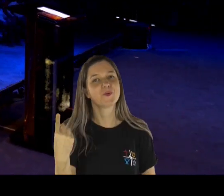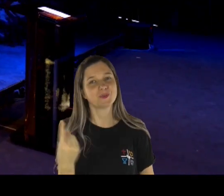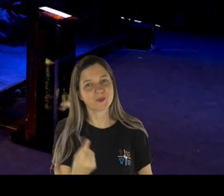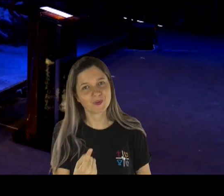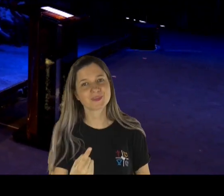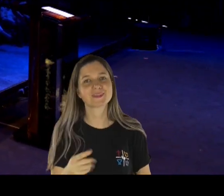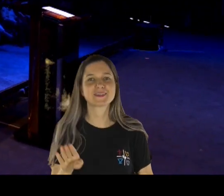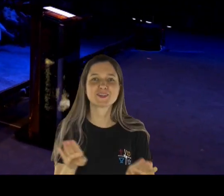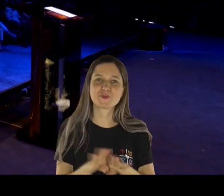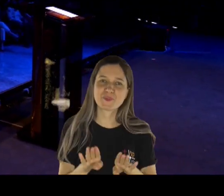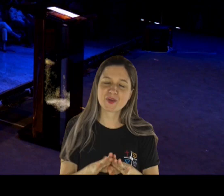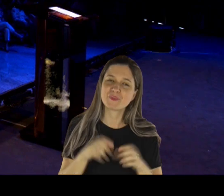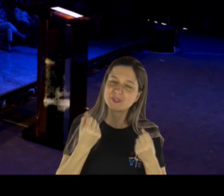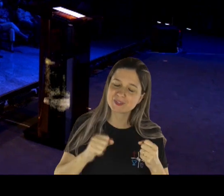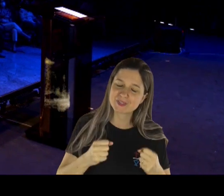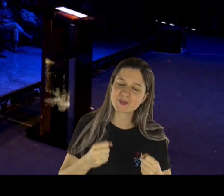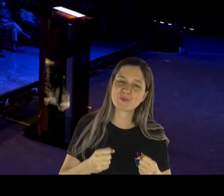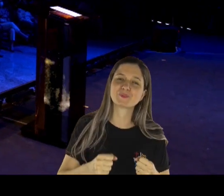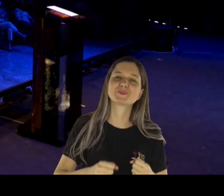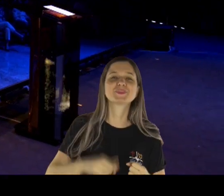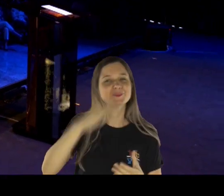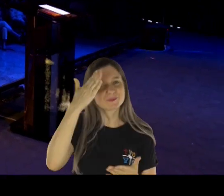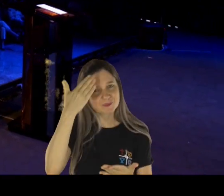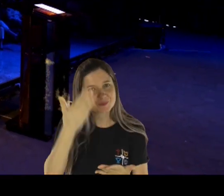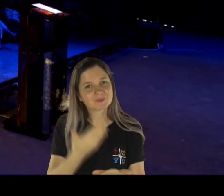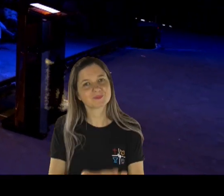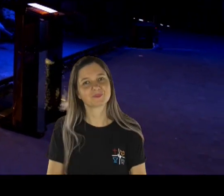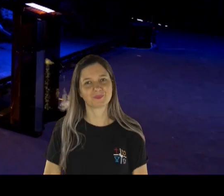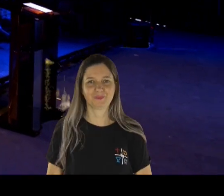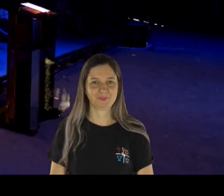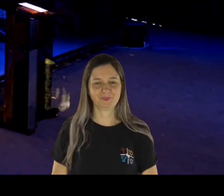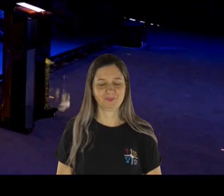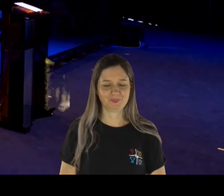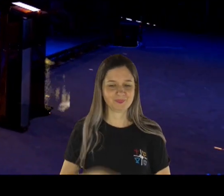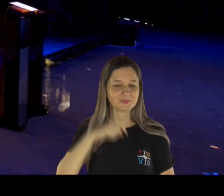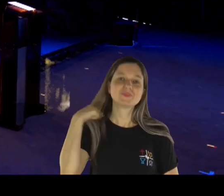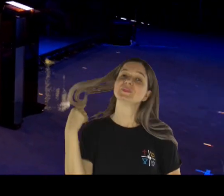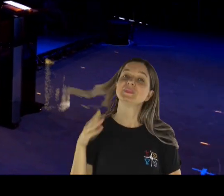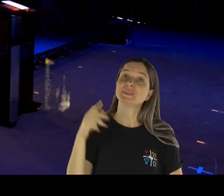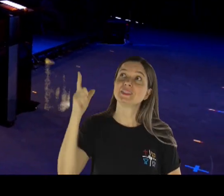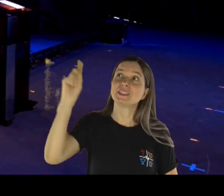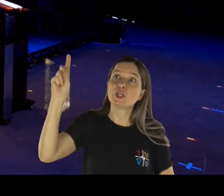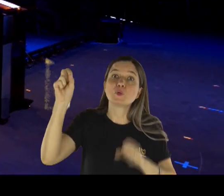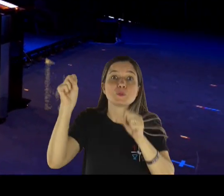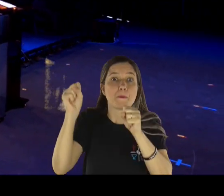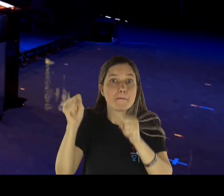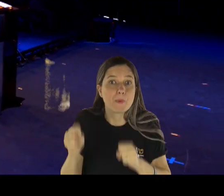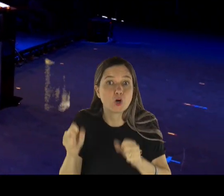fazer de novo. E nessa manhã, eu queria que você e eu